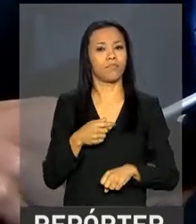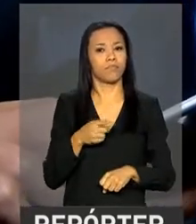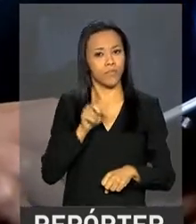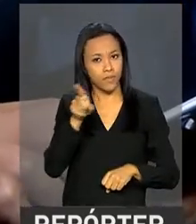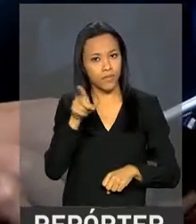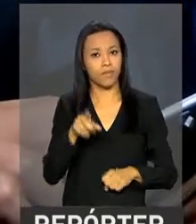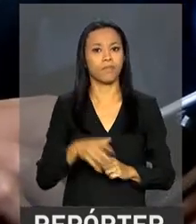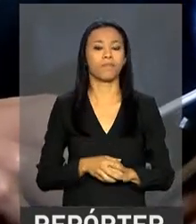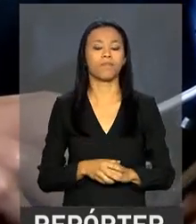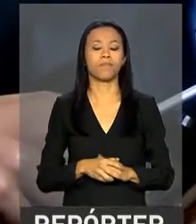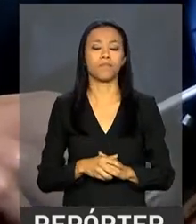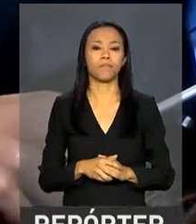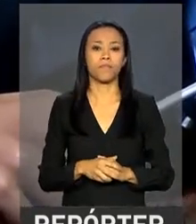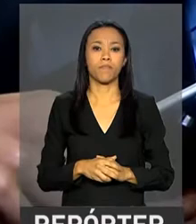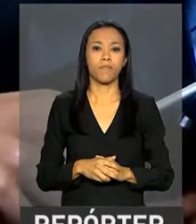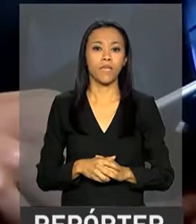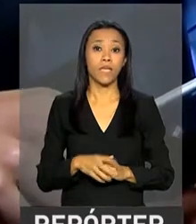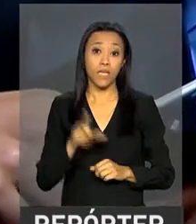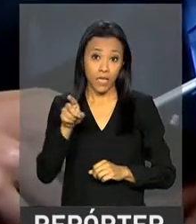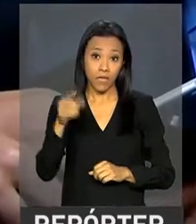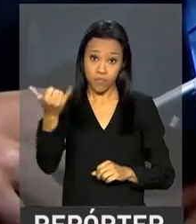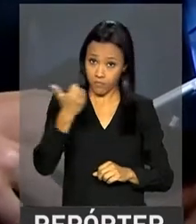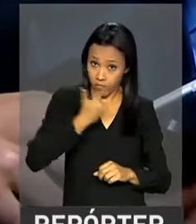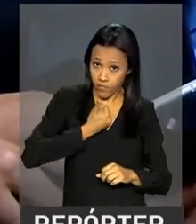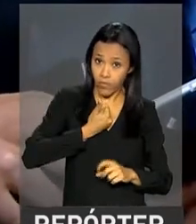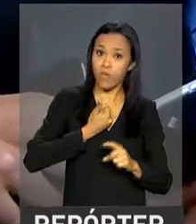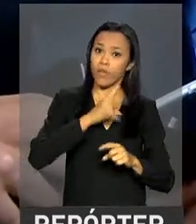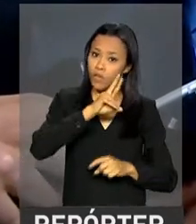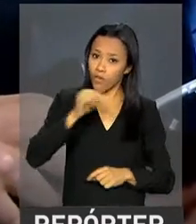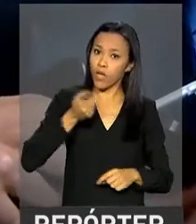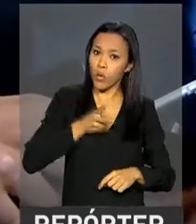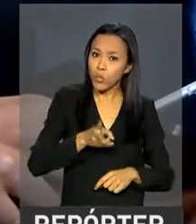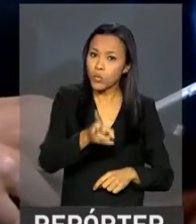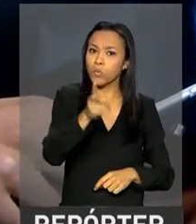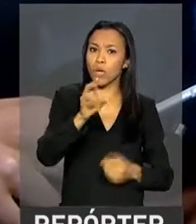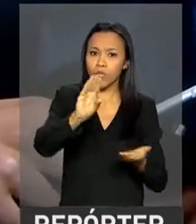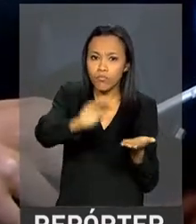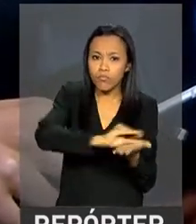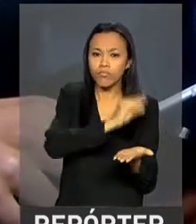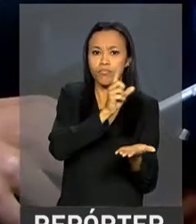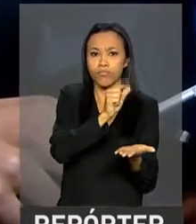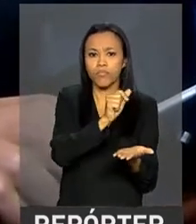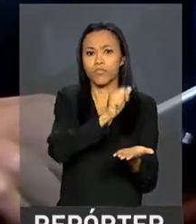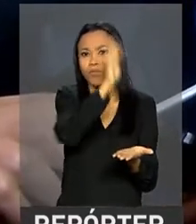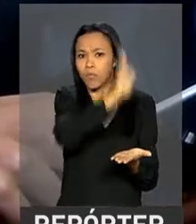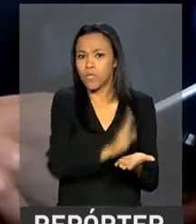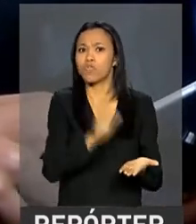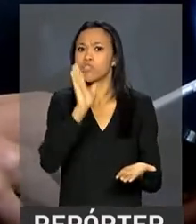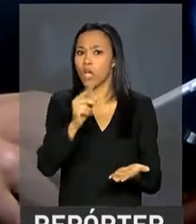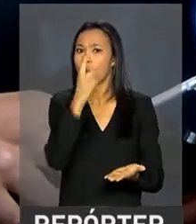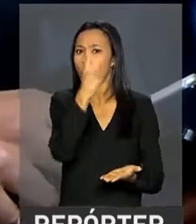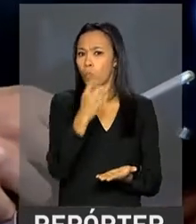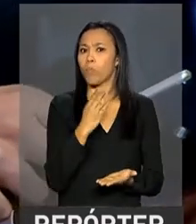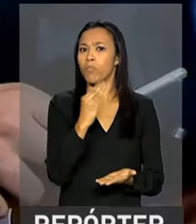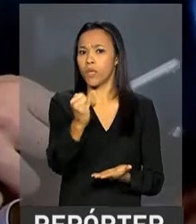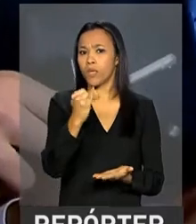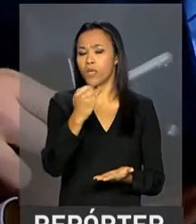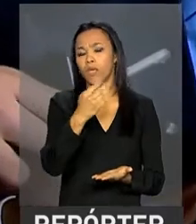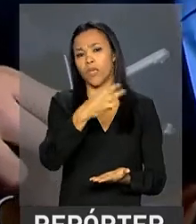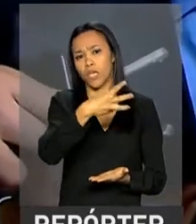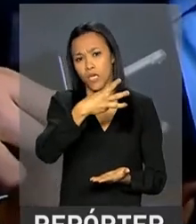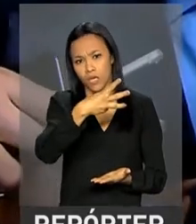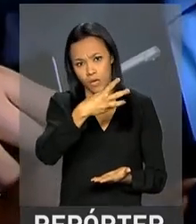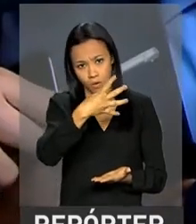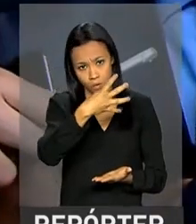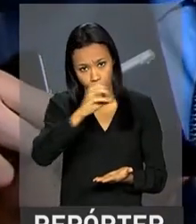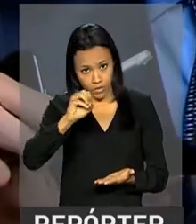no setor lá de autoridades, né, e comunicou que vai continuar investindo no Brasil. Ele já investiu 1,4 bilhão lá